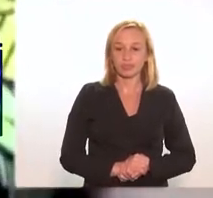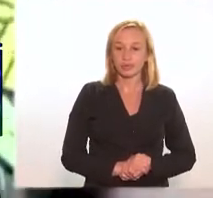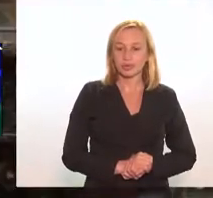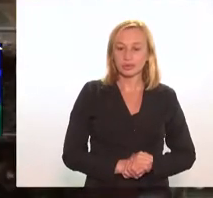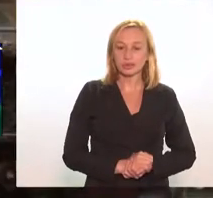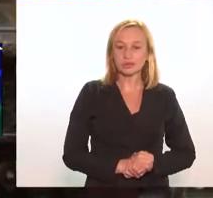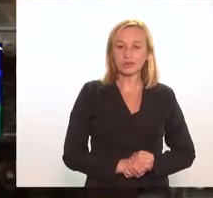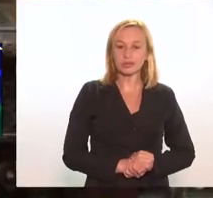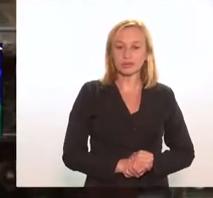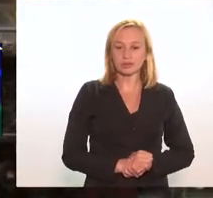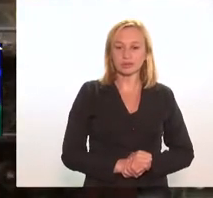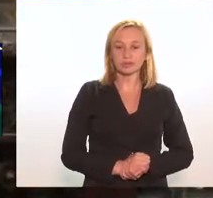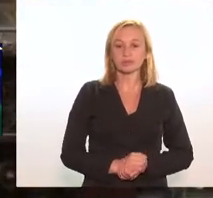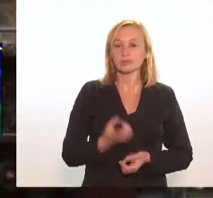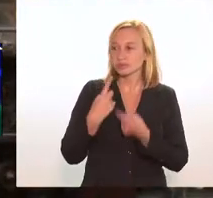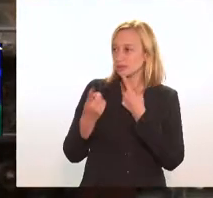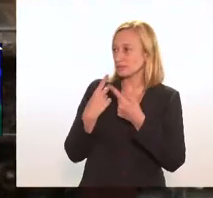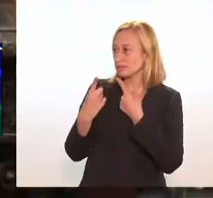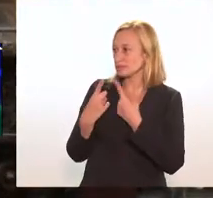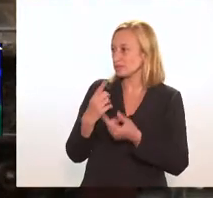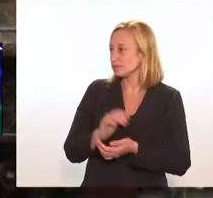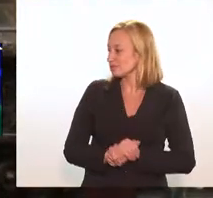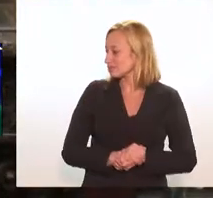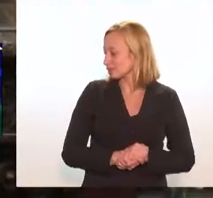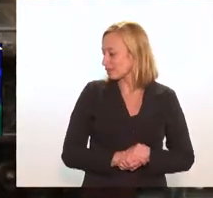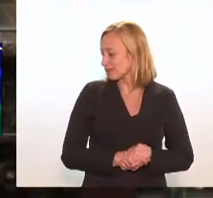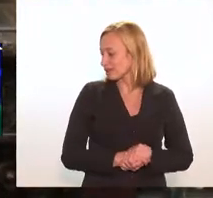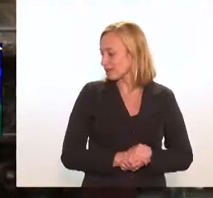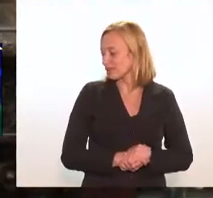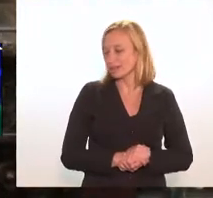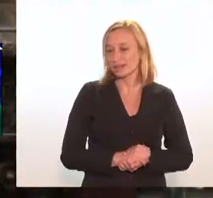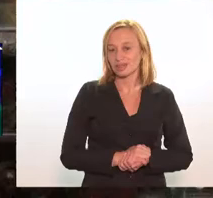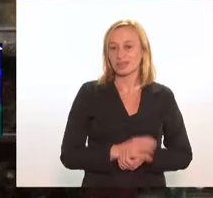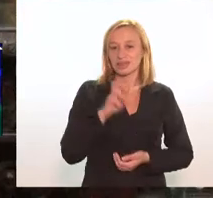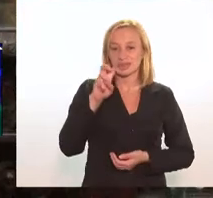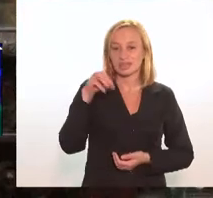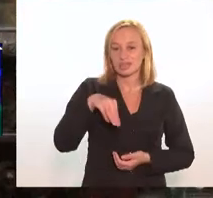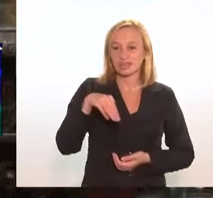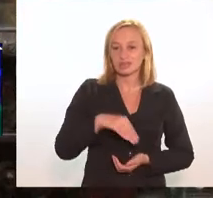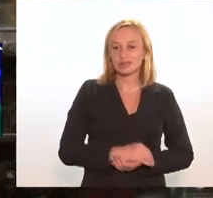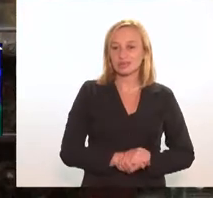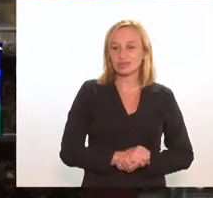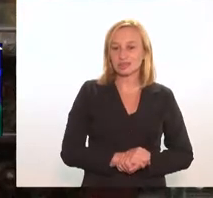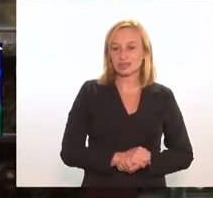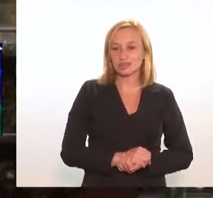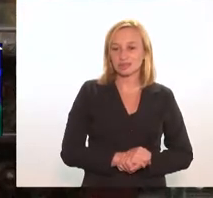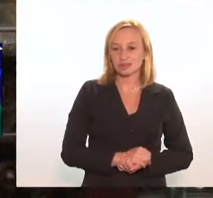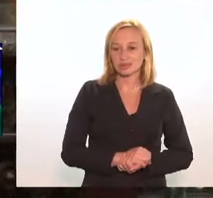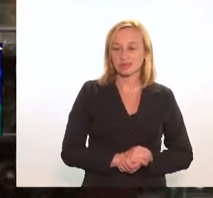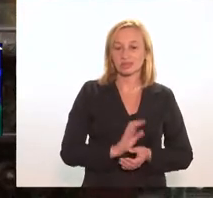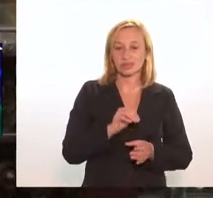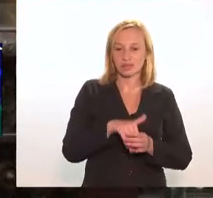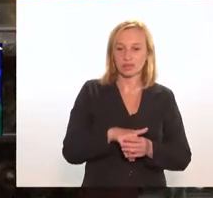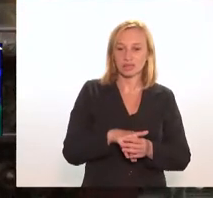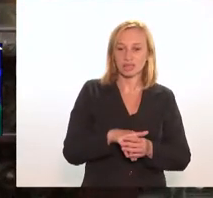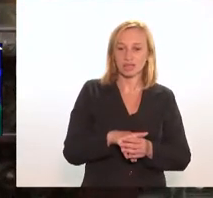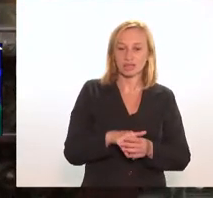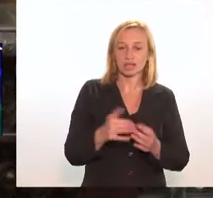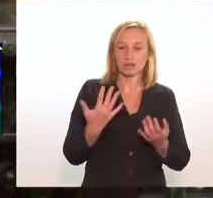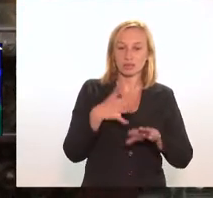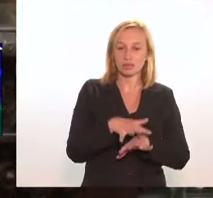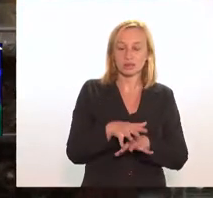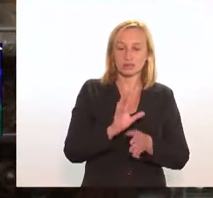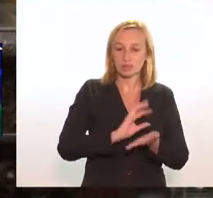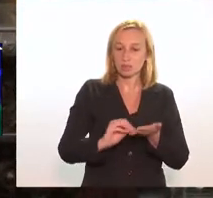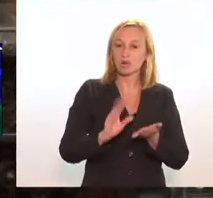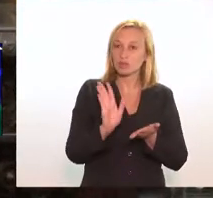Não, para discutir, Vossa Excelência dispõe de 5 minutos. Não votarei inclusão de pauta, como